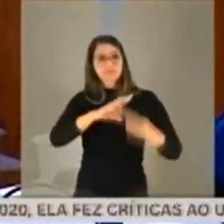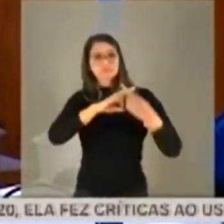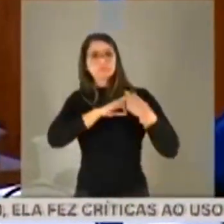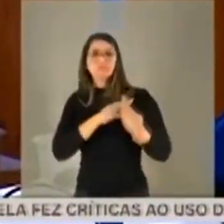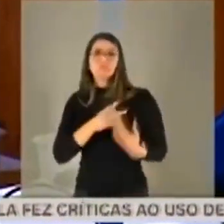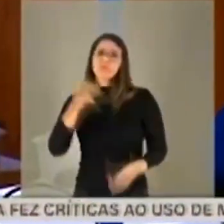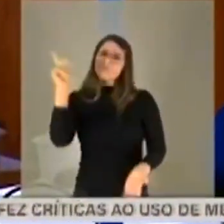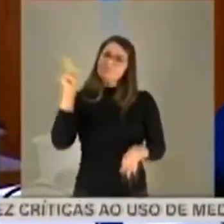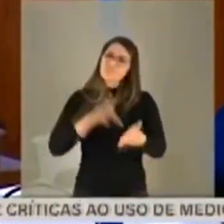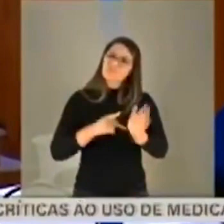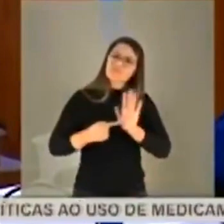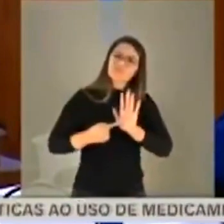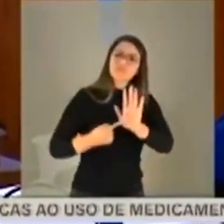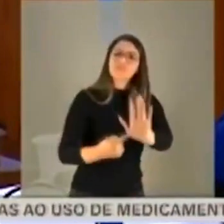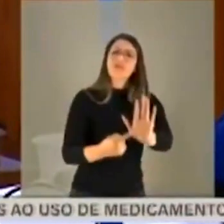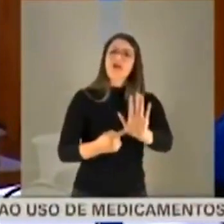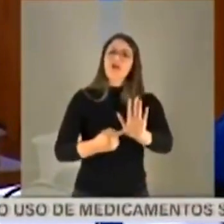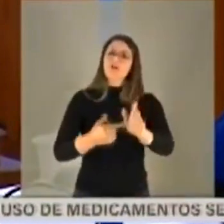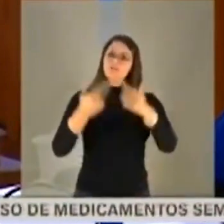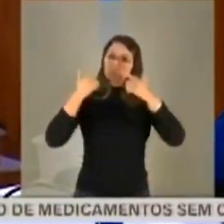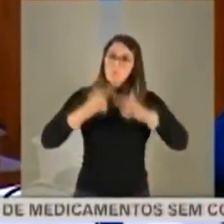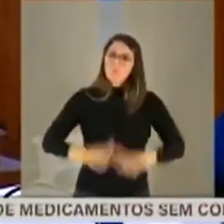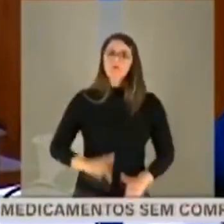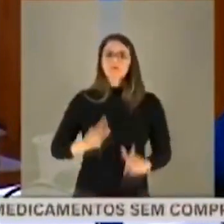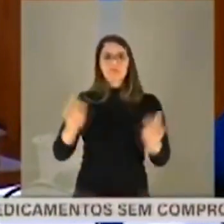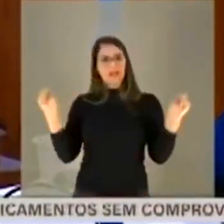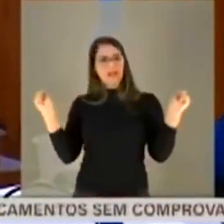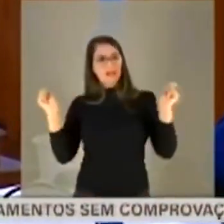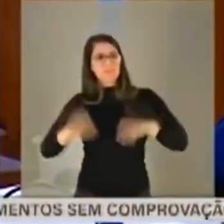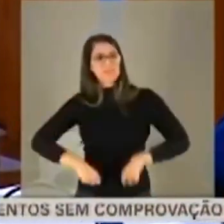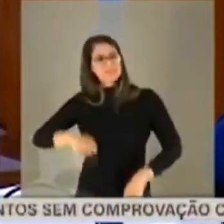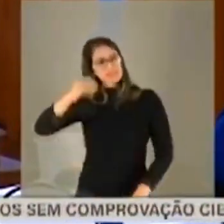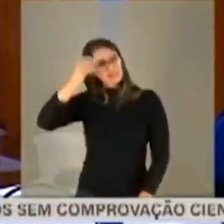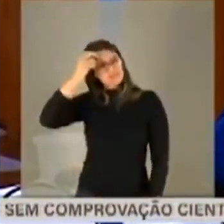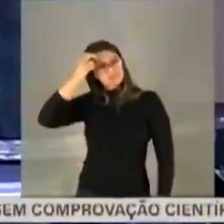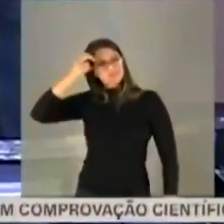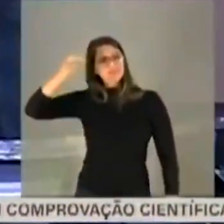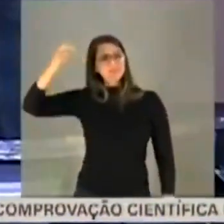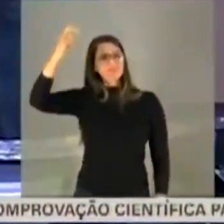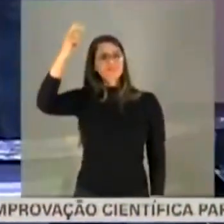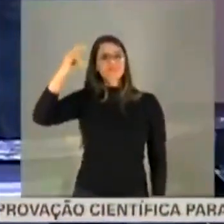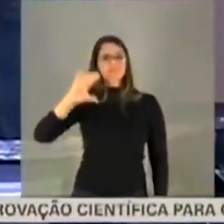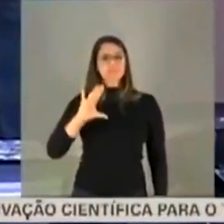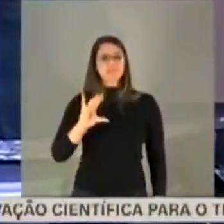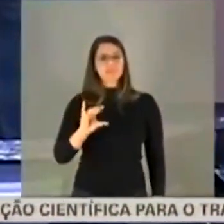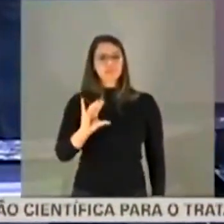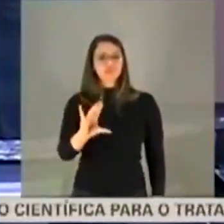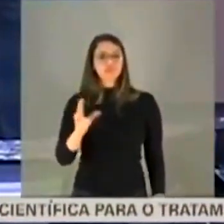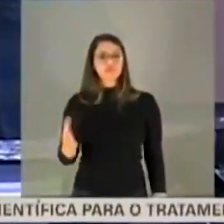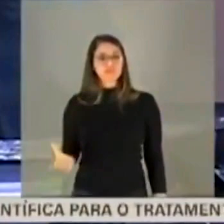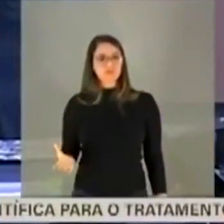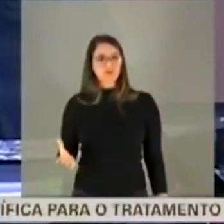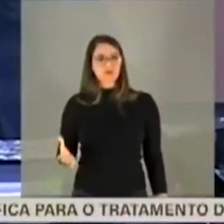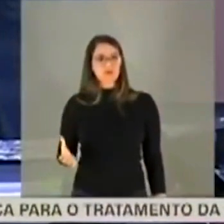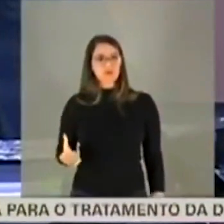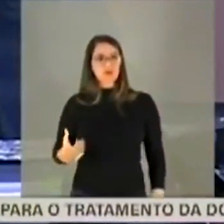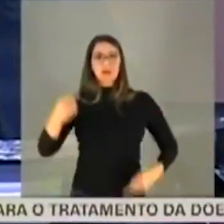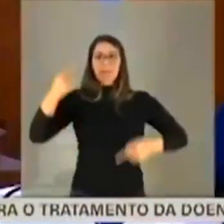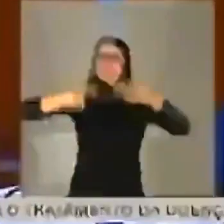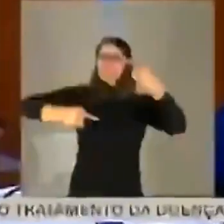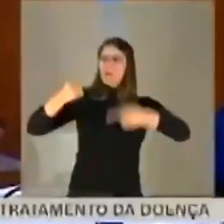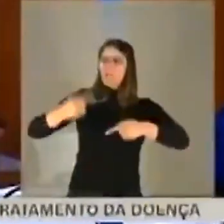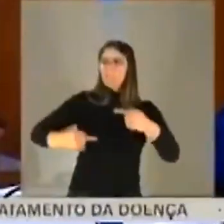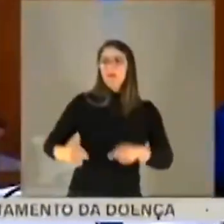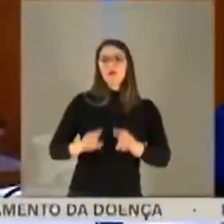verdade, integralidade, capacidade intelectual, científica, para